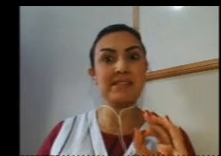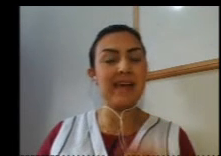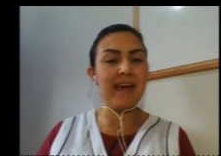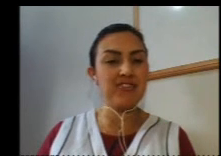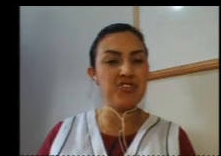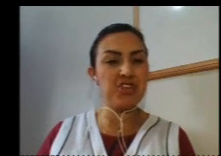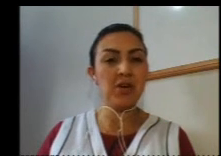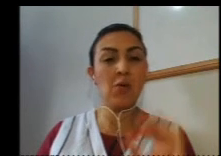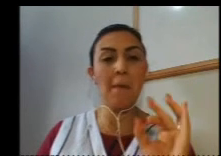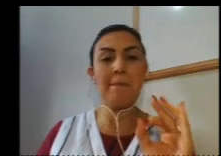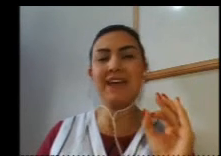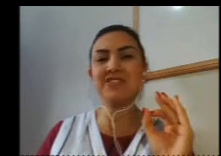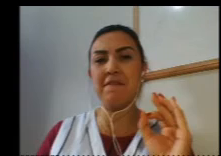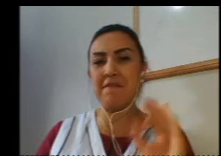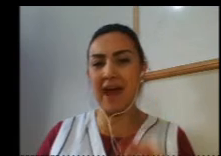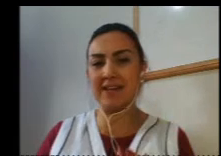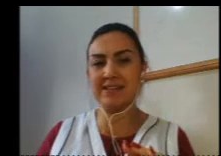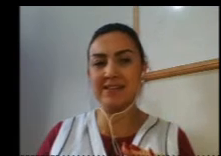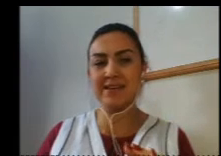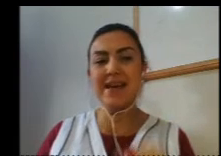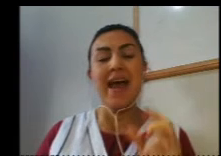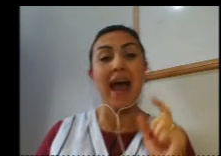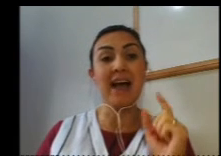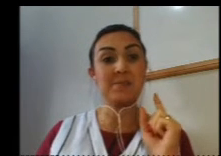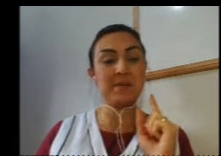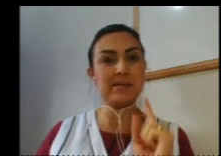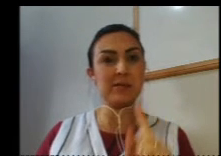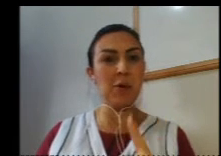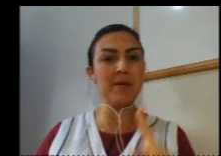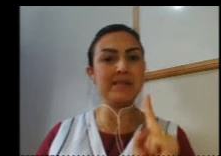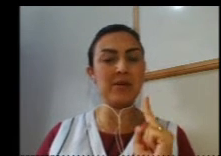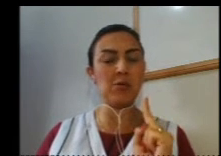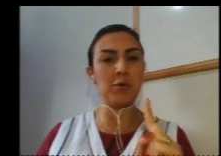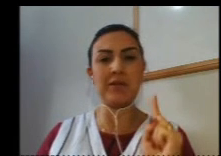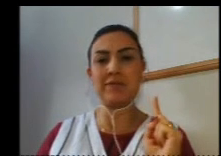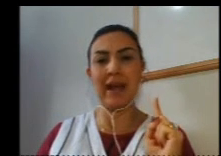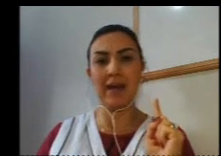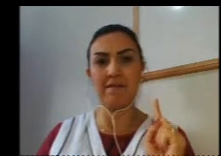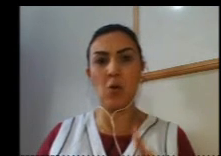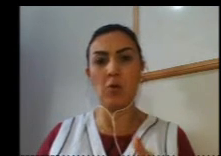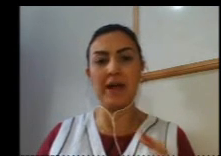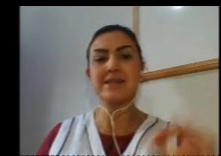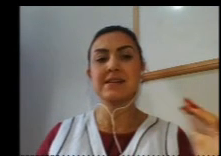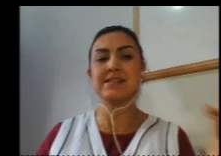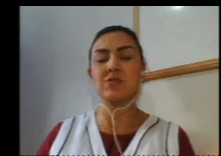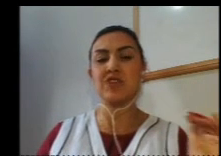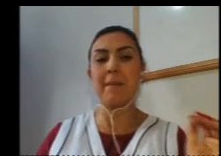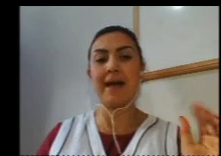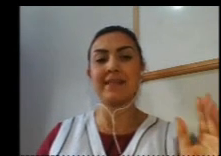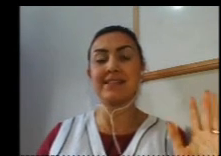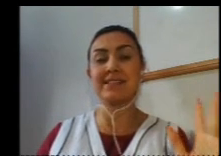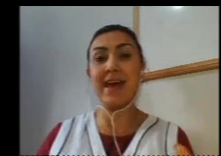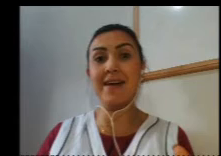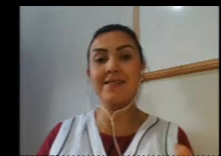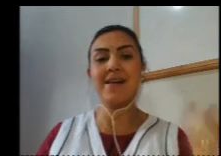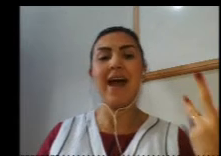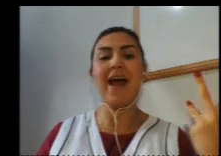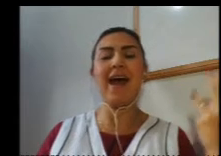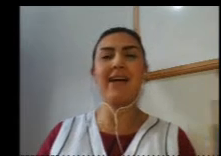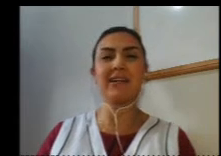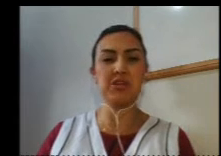Número 7. Complete a frase. As pessoas que cuidam da lavoura são chamadas